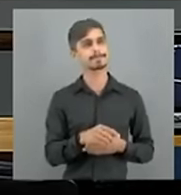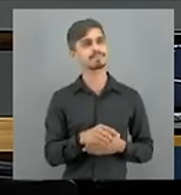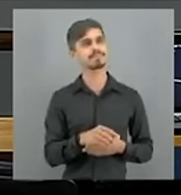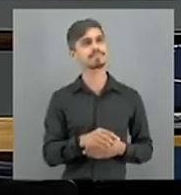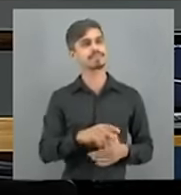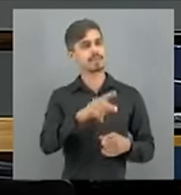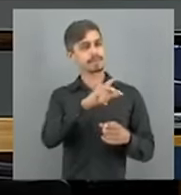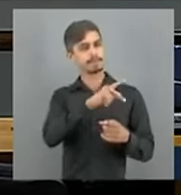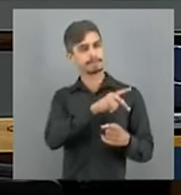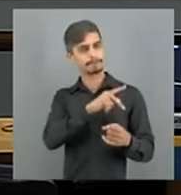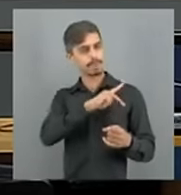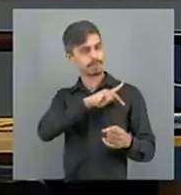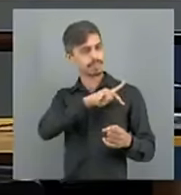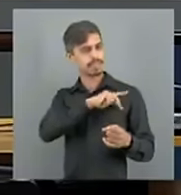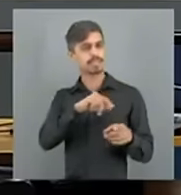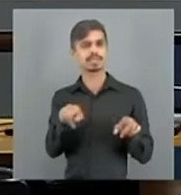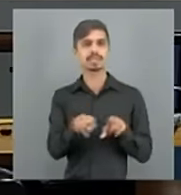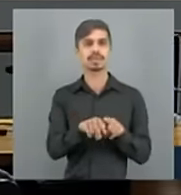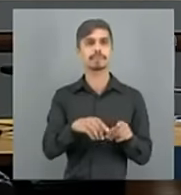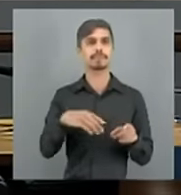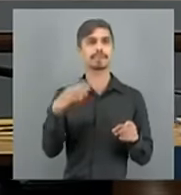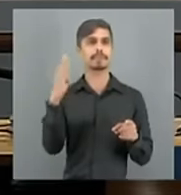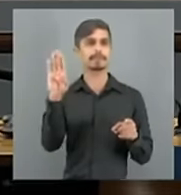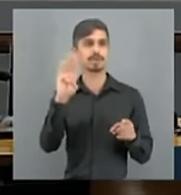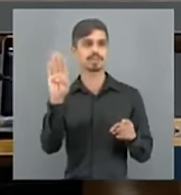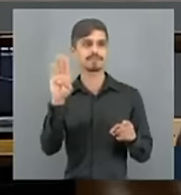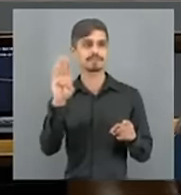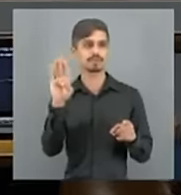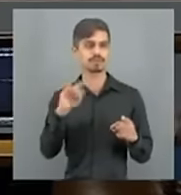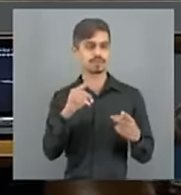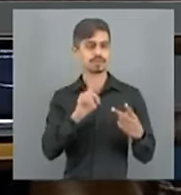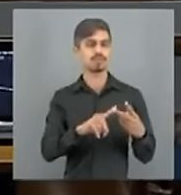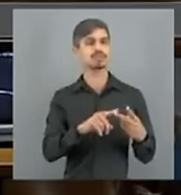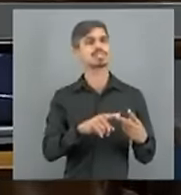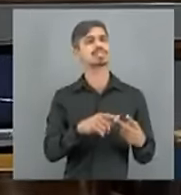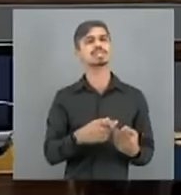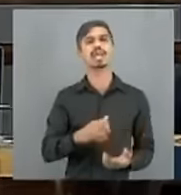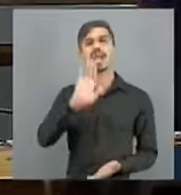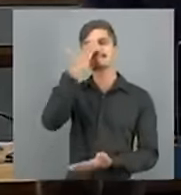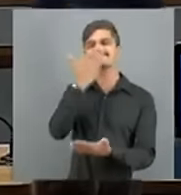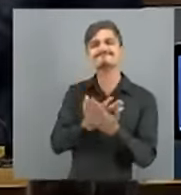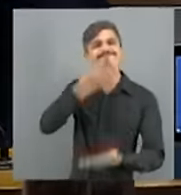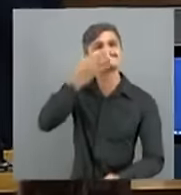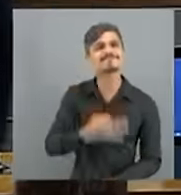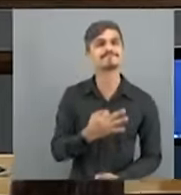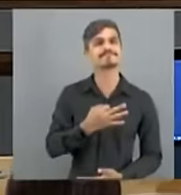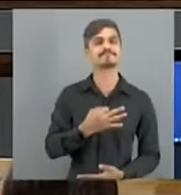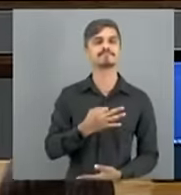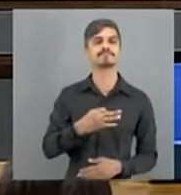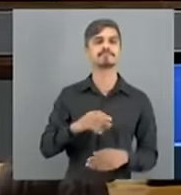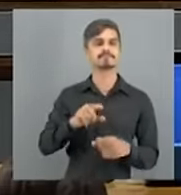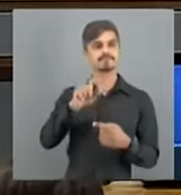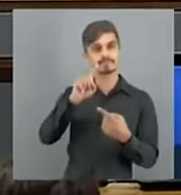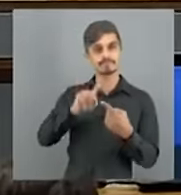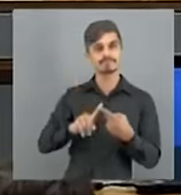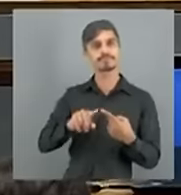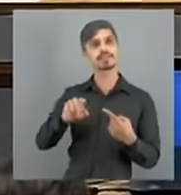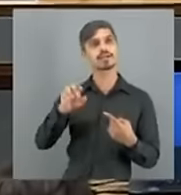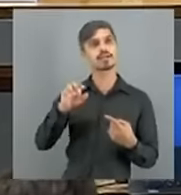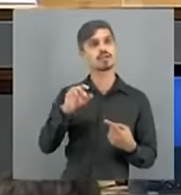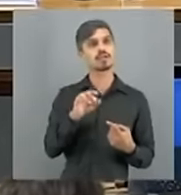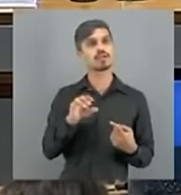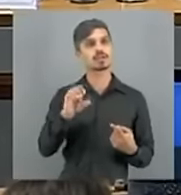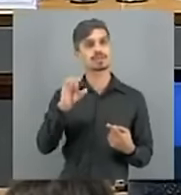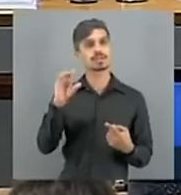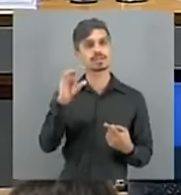Palmeiras e do Botafogo. Então eu pergunto a você, você põe a mão no fogo ao CEO do Botafogo,